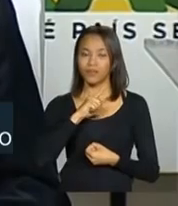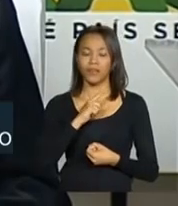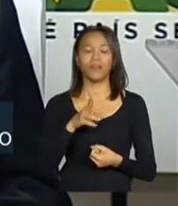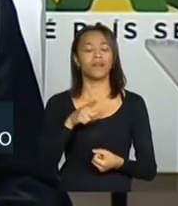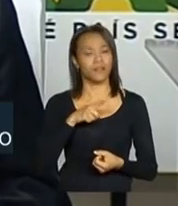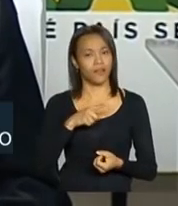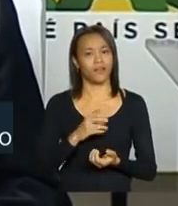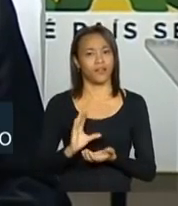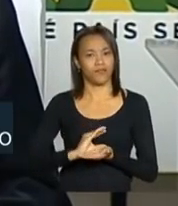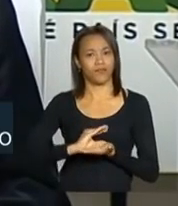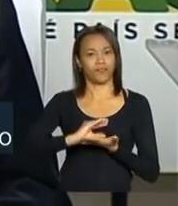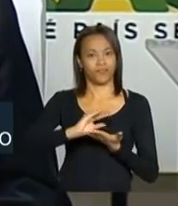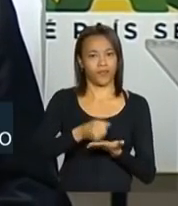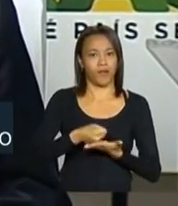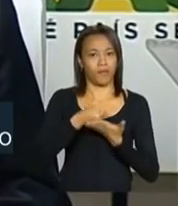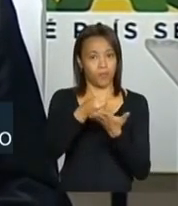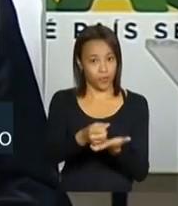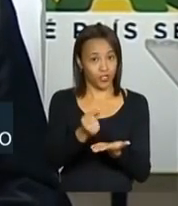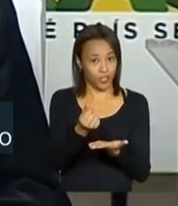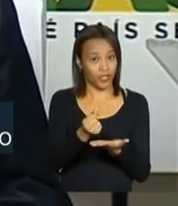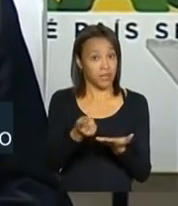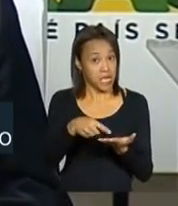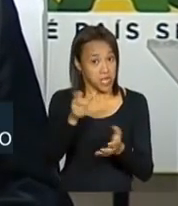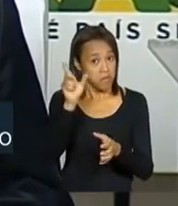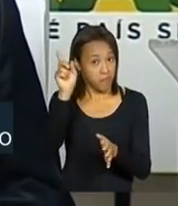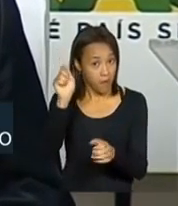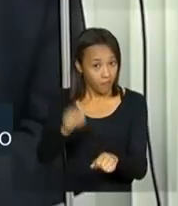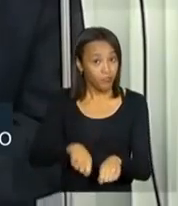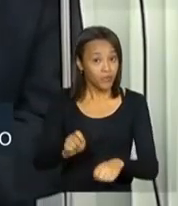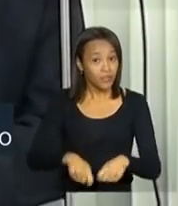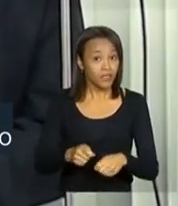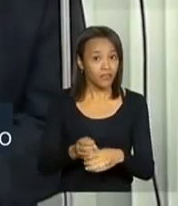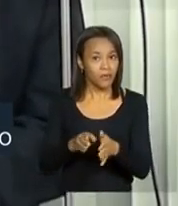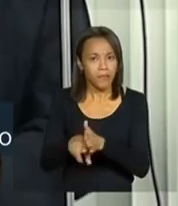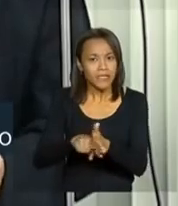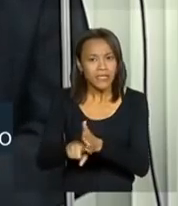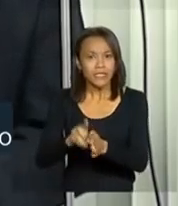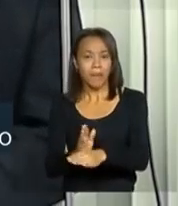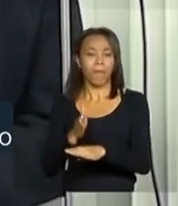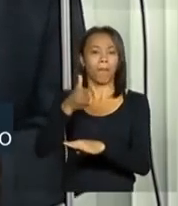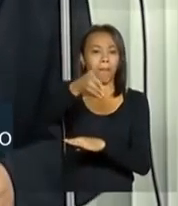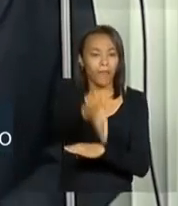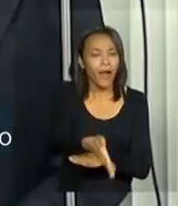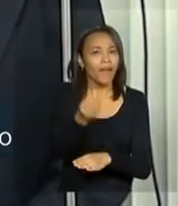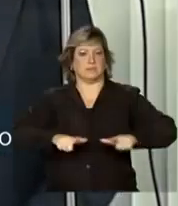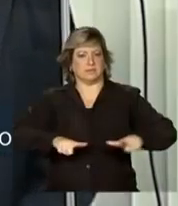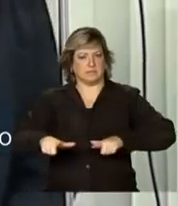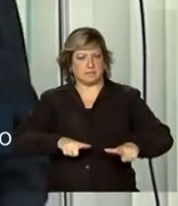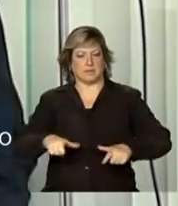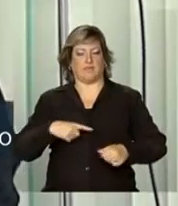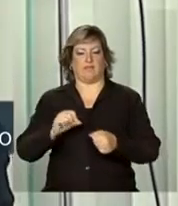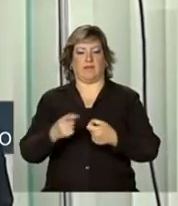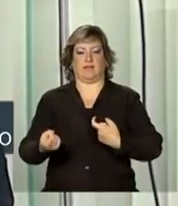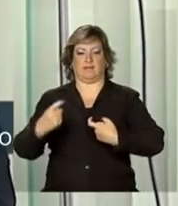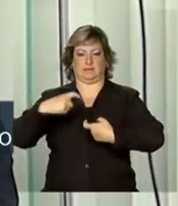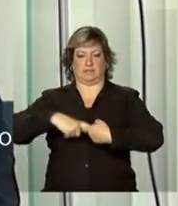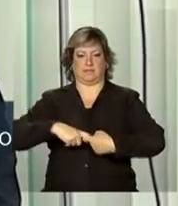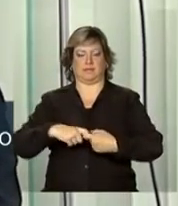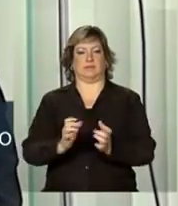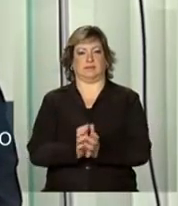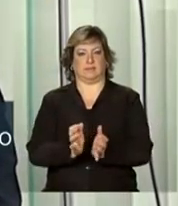Recebe esse auxílio financeiro e tem a capacidade de executar todas as atividades que são colocadas pela parceria.